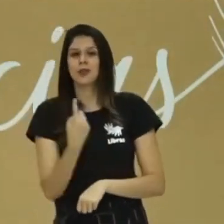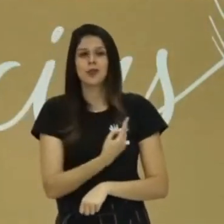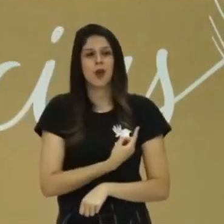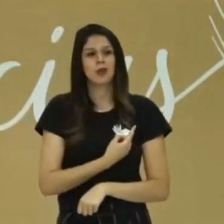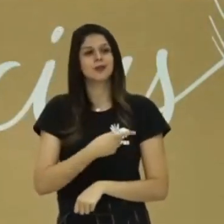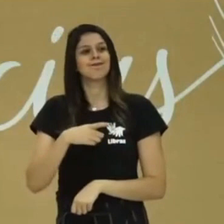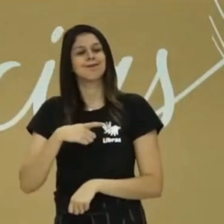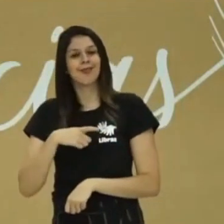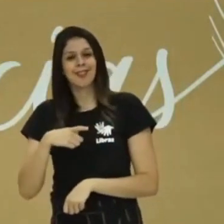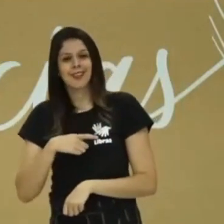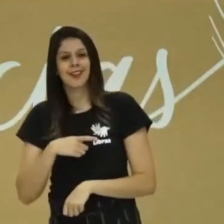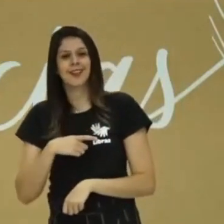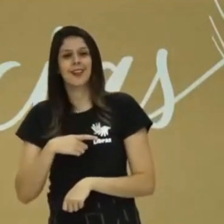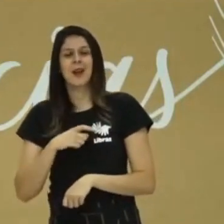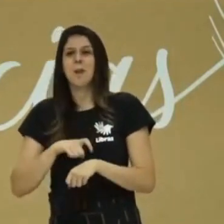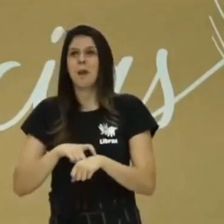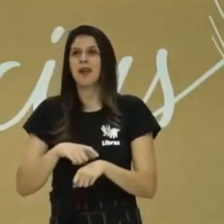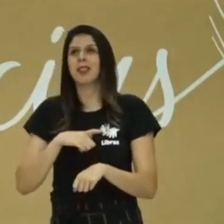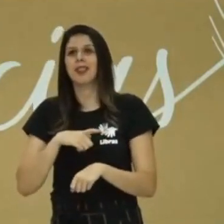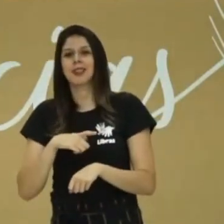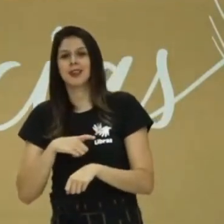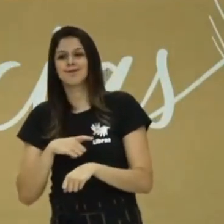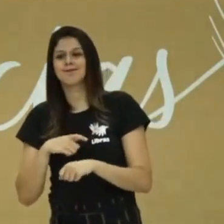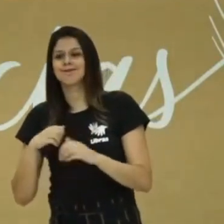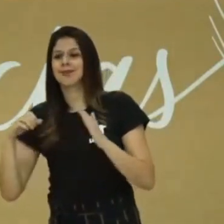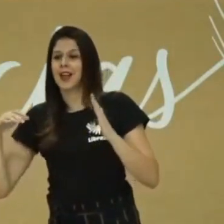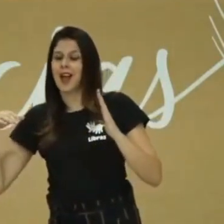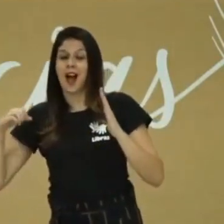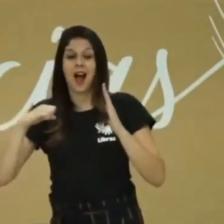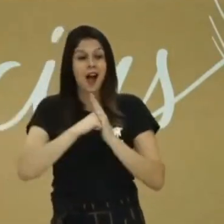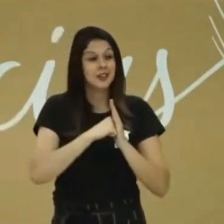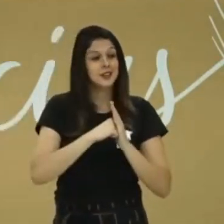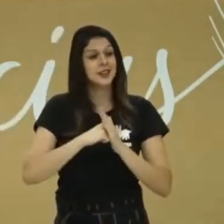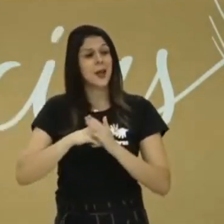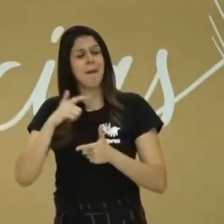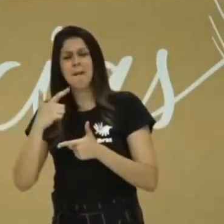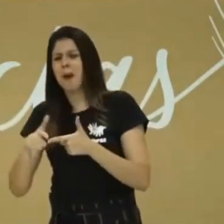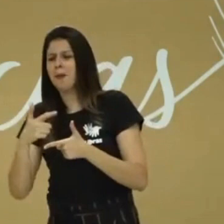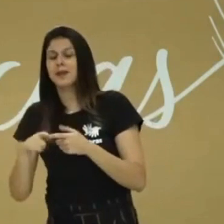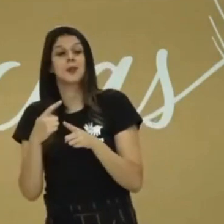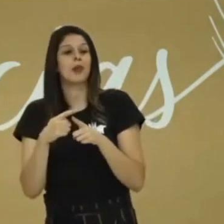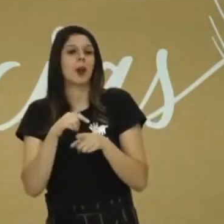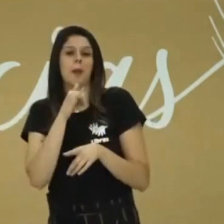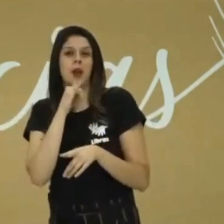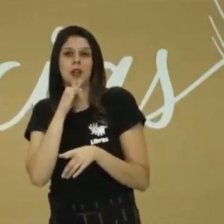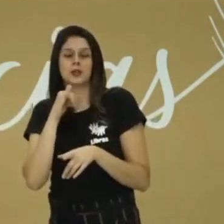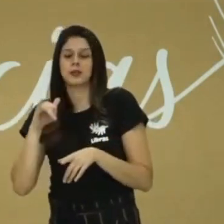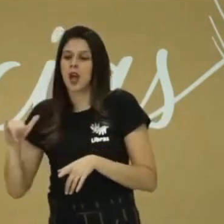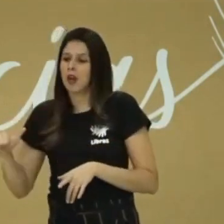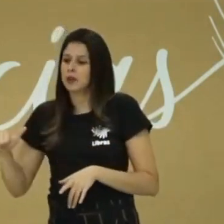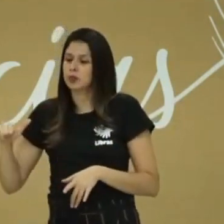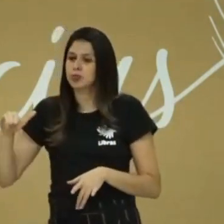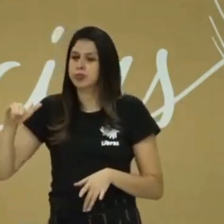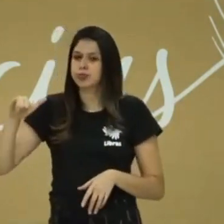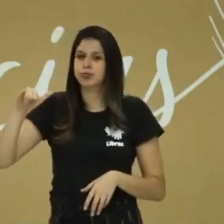haverá muito acidente muito Pânico e muito problema no mundo porque porque aviões estarão sendo